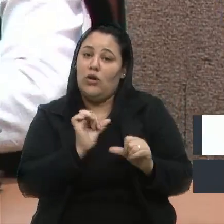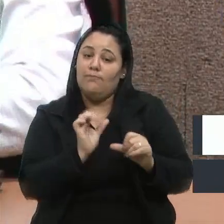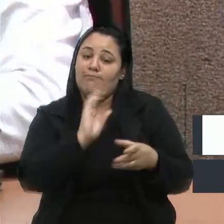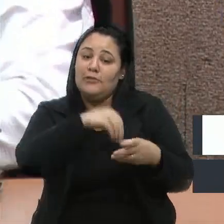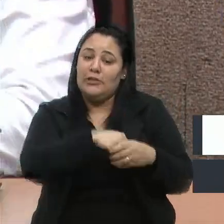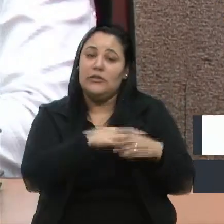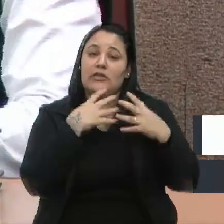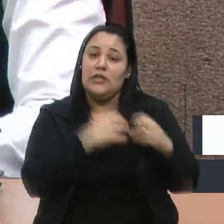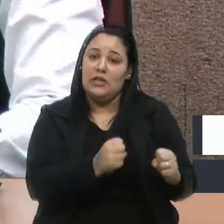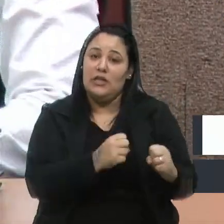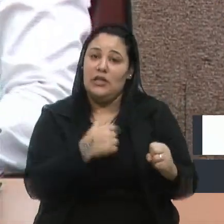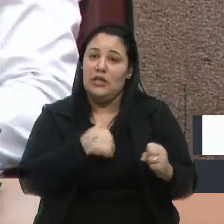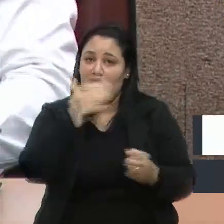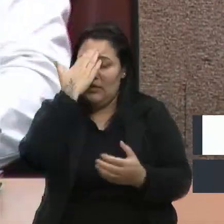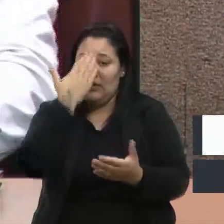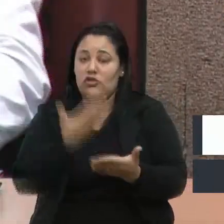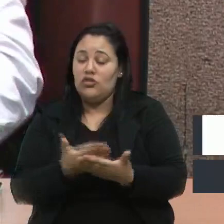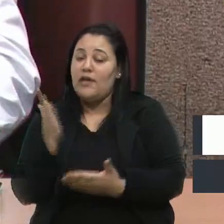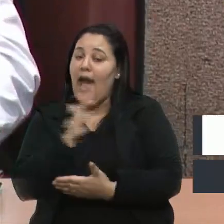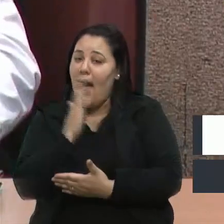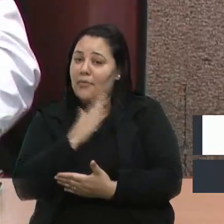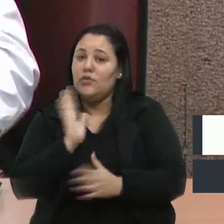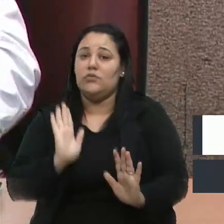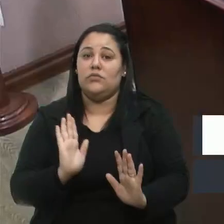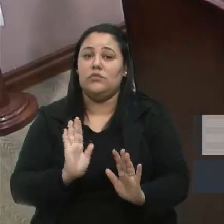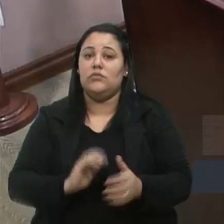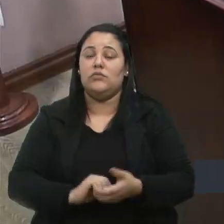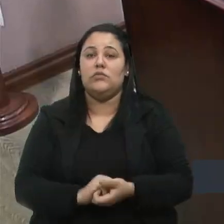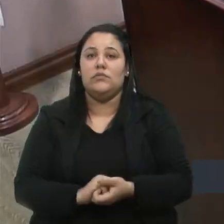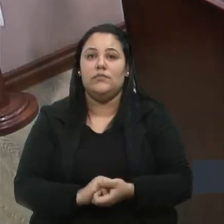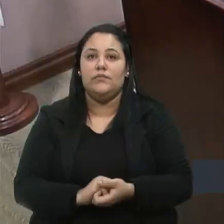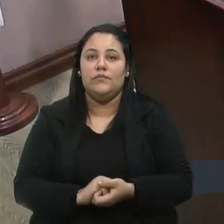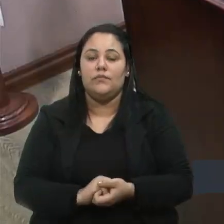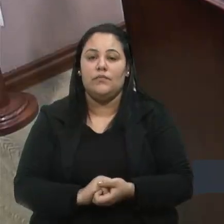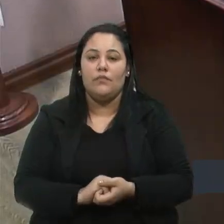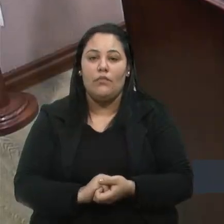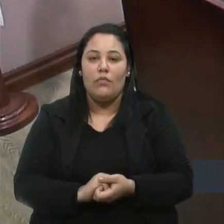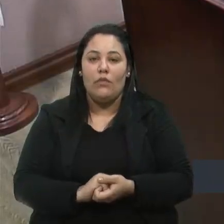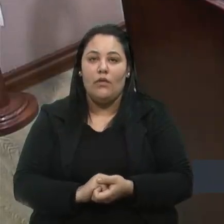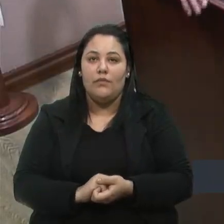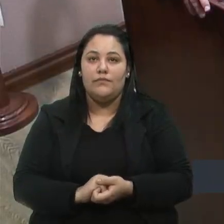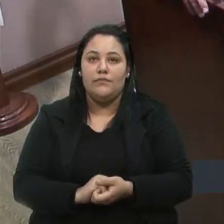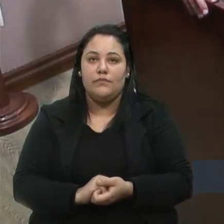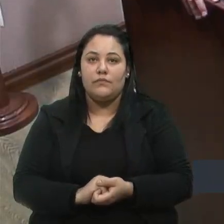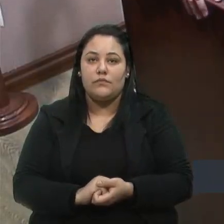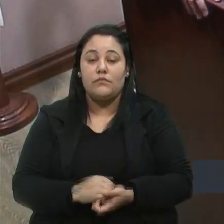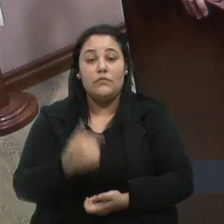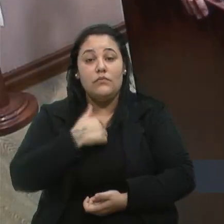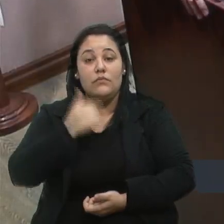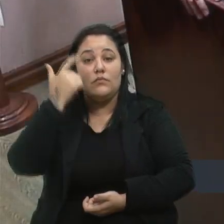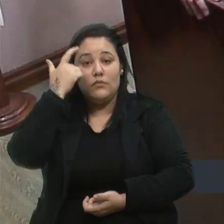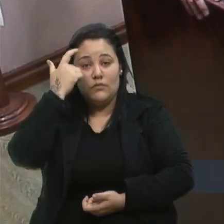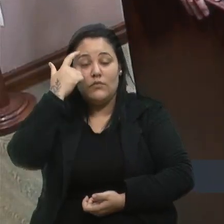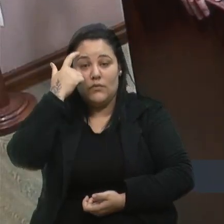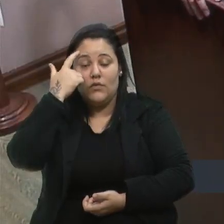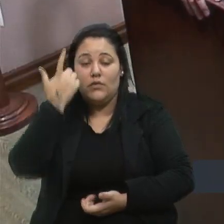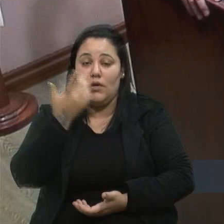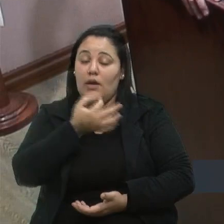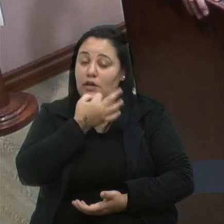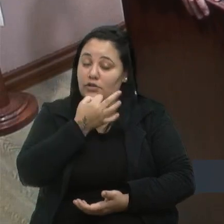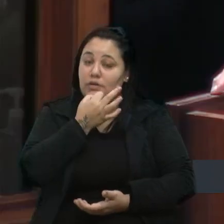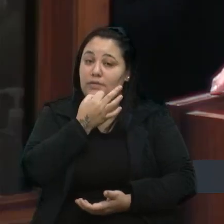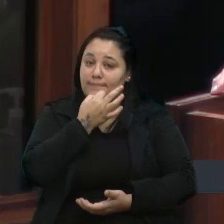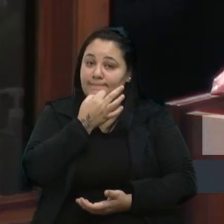acredito eu que seja em regime de urgência. Obrigado, vereador. Obrigado, vereador Fantinal. Exatamente. Eu penso que Caxias do Sul está faltando